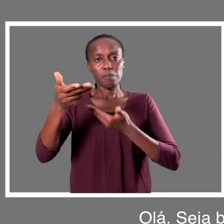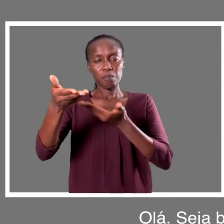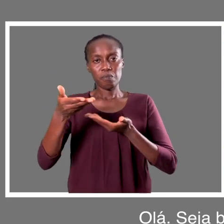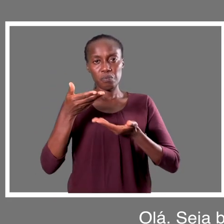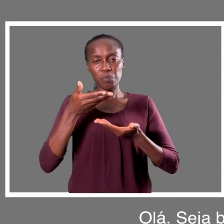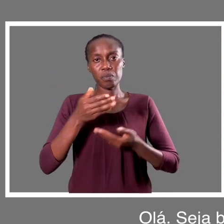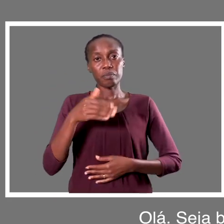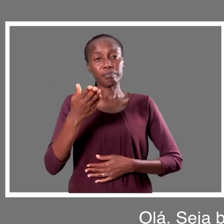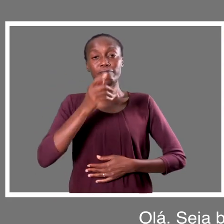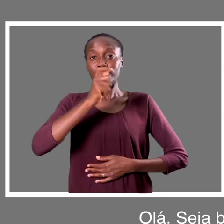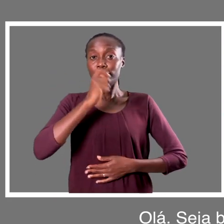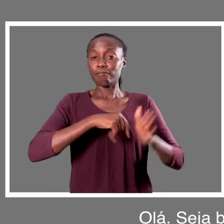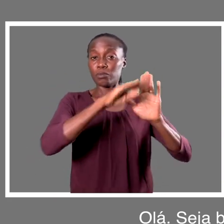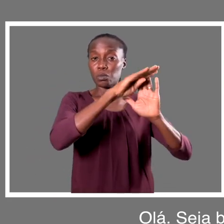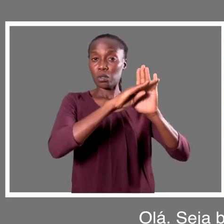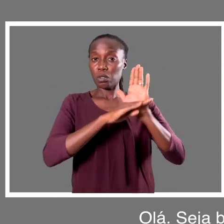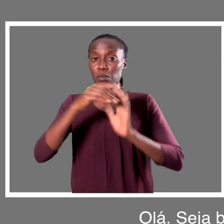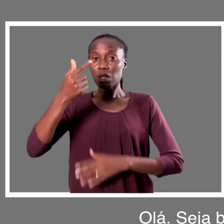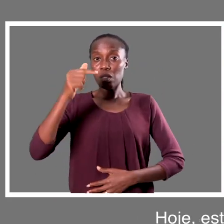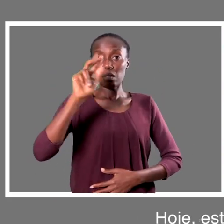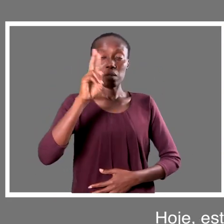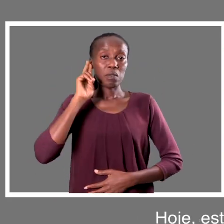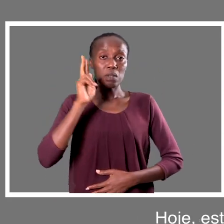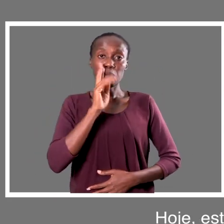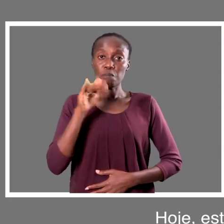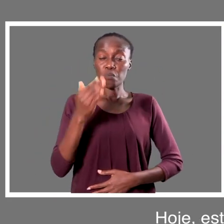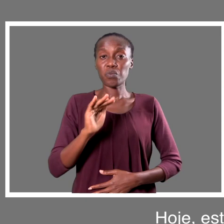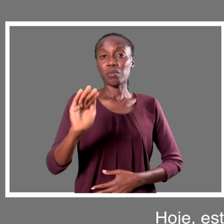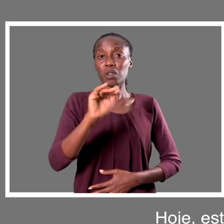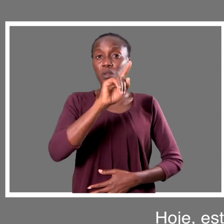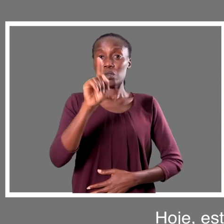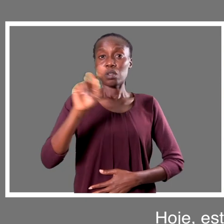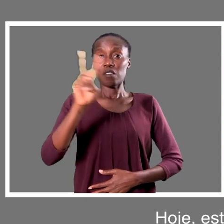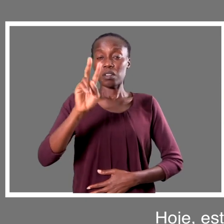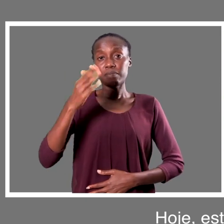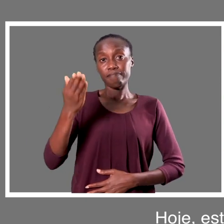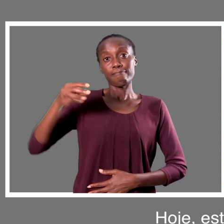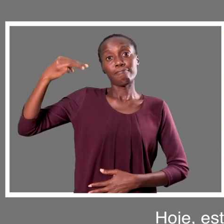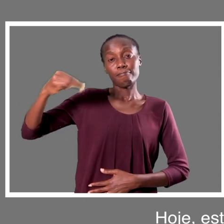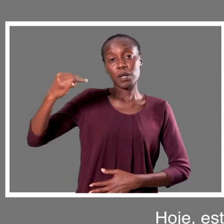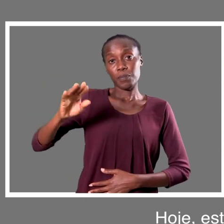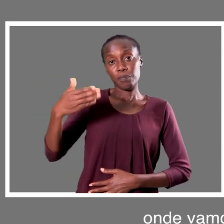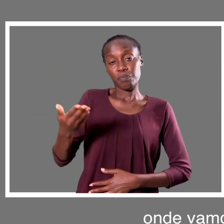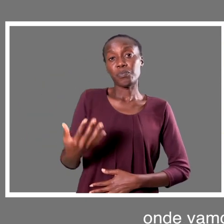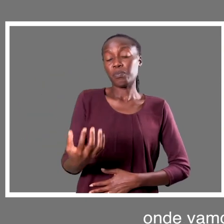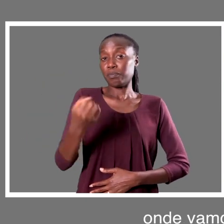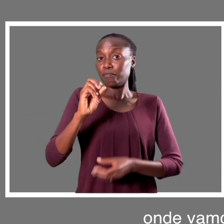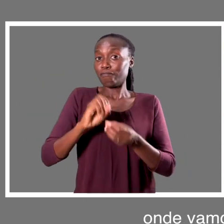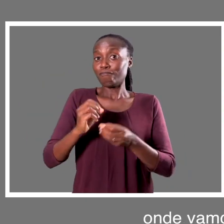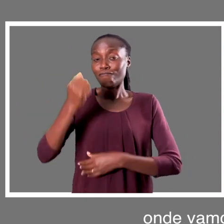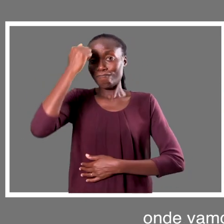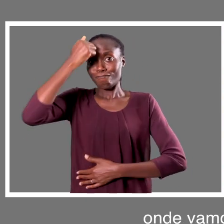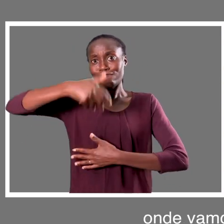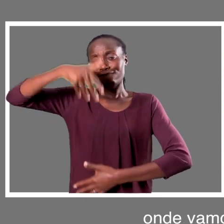Sejam bem-vindos ao espaço de entrevista no programa da TV Surdo. Hoje estamos na Zona Verde, no município da Matola, onde